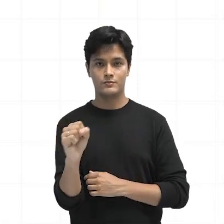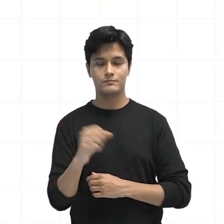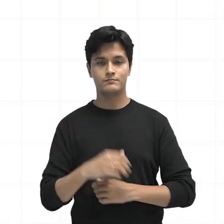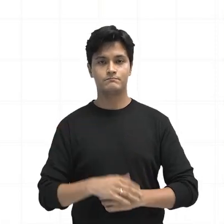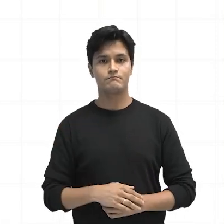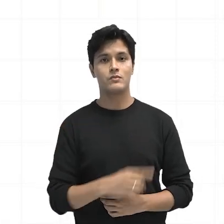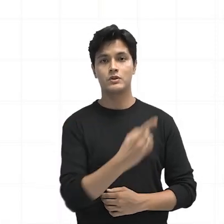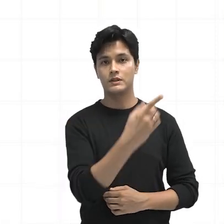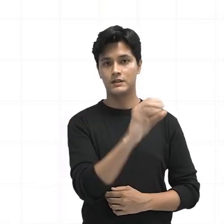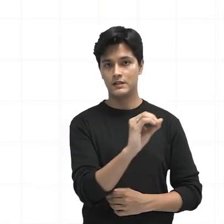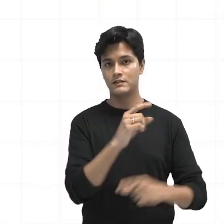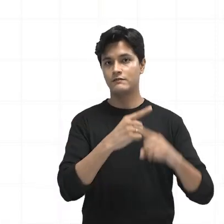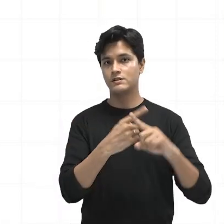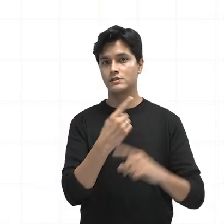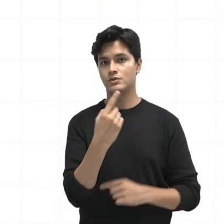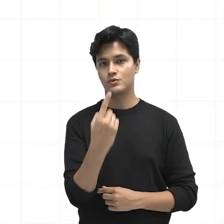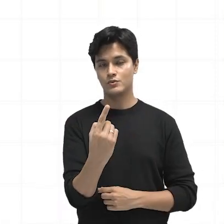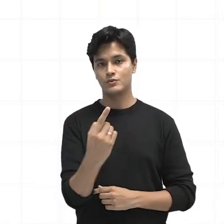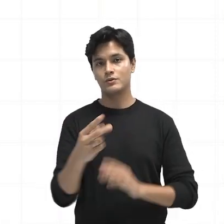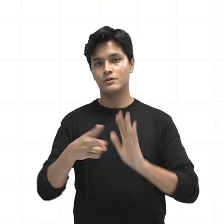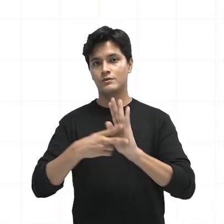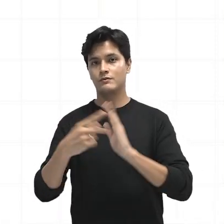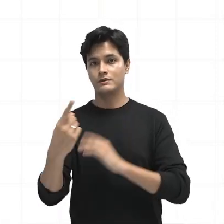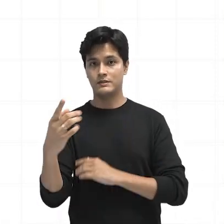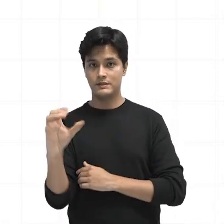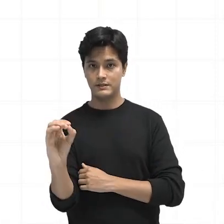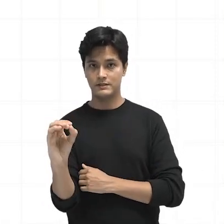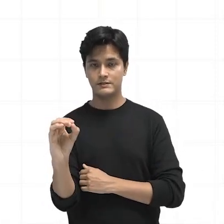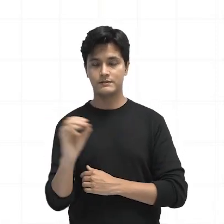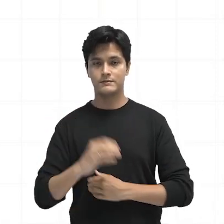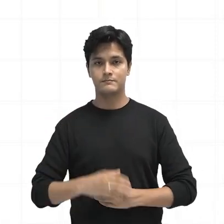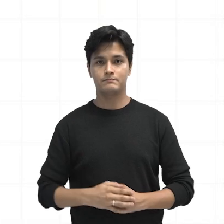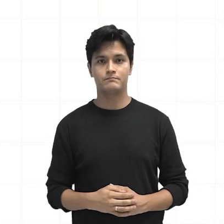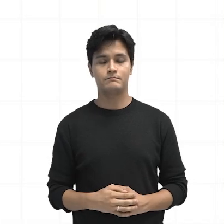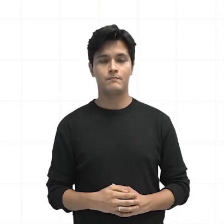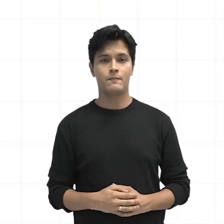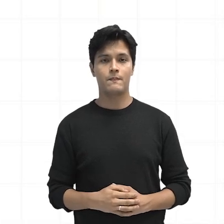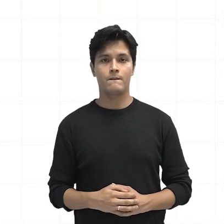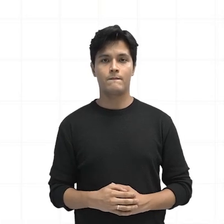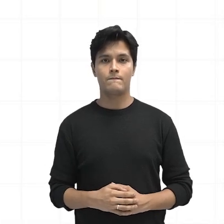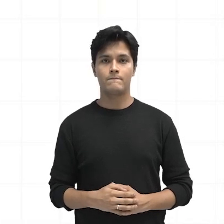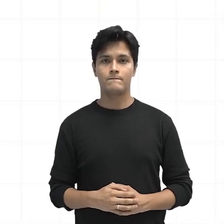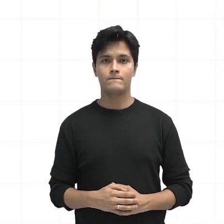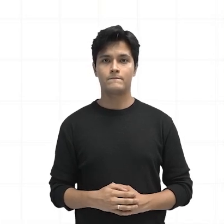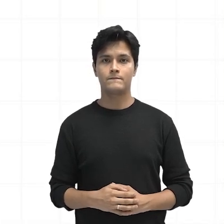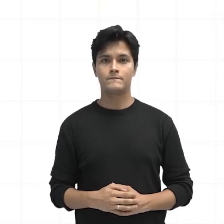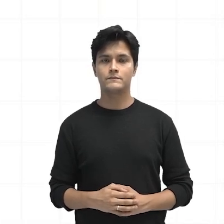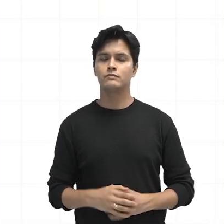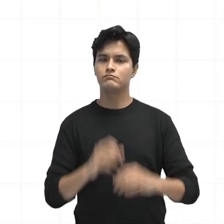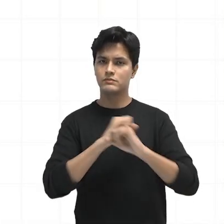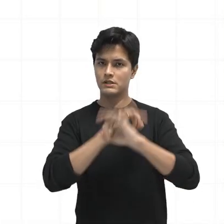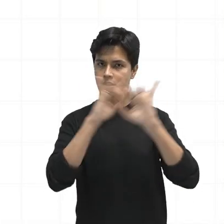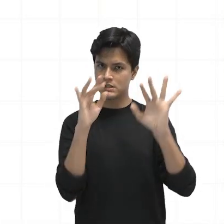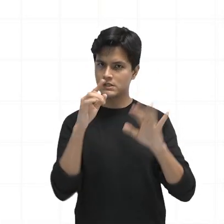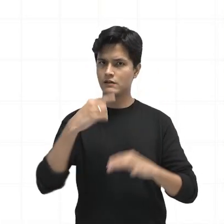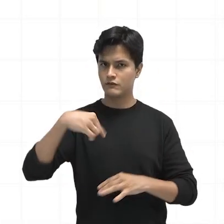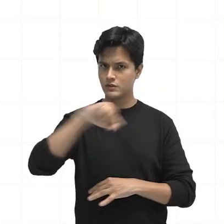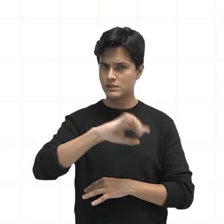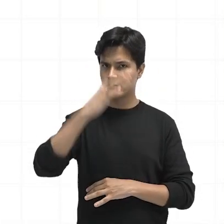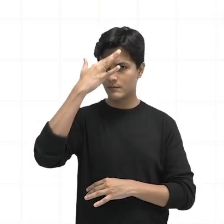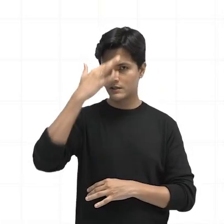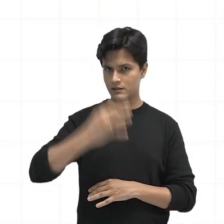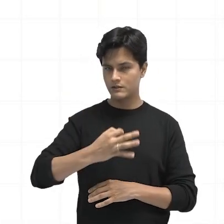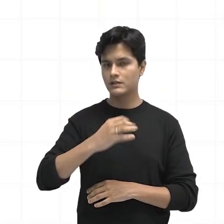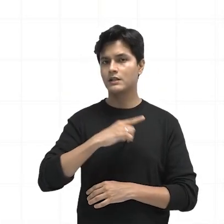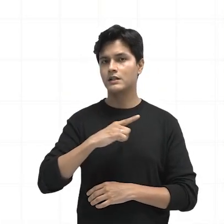vezes 1, que é 10. Então, nós temos, olha lá, só para você aqui compreender, tá? Eu tenho aqui